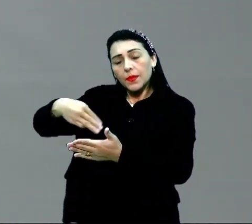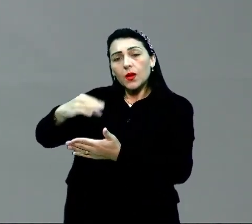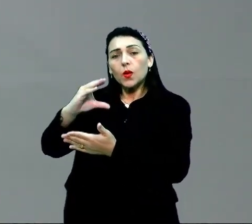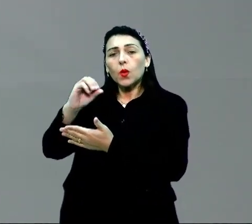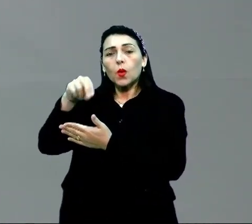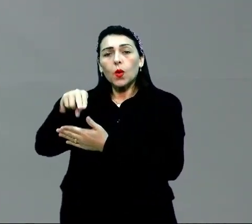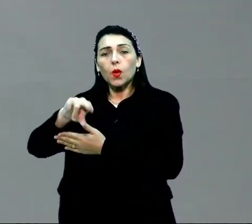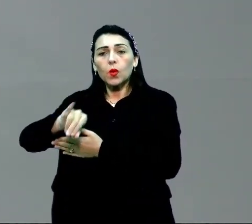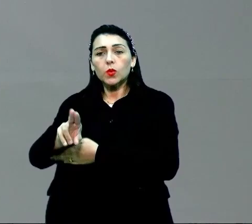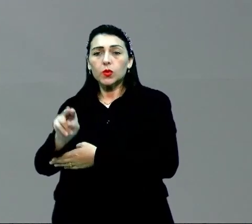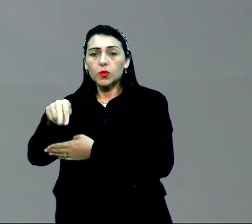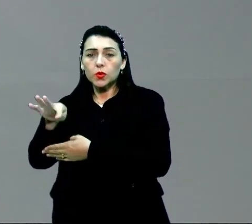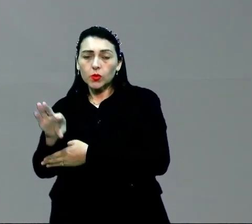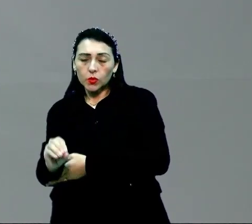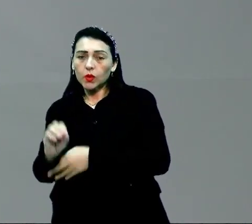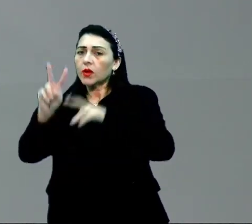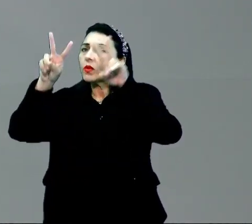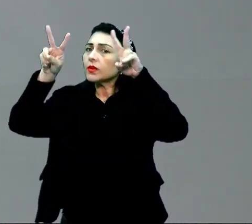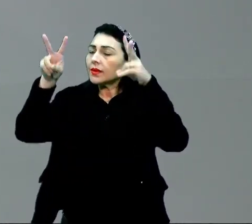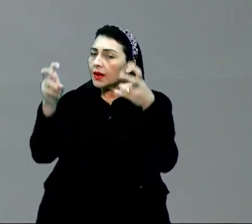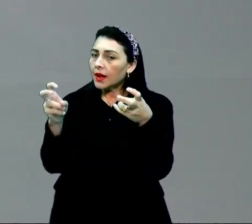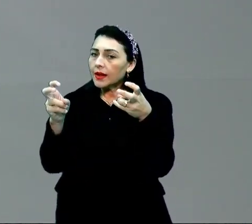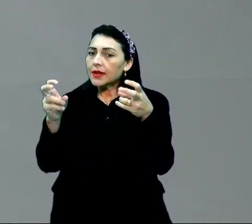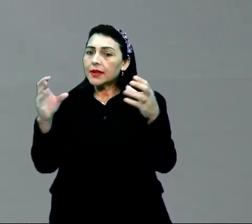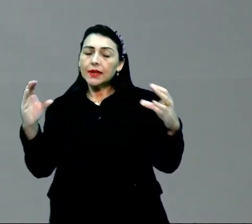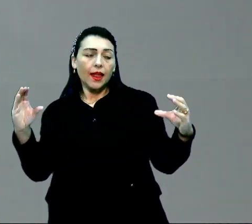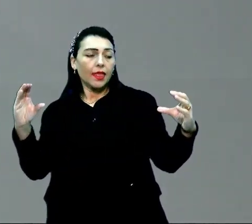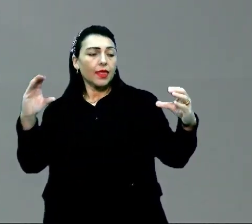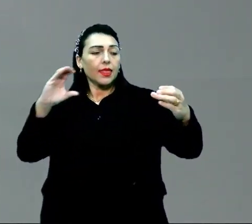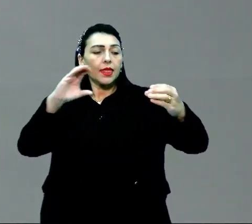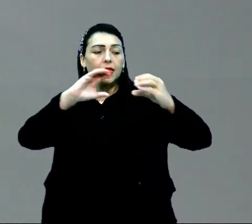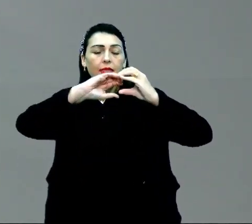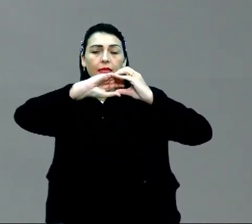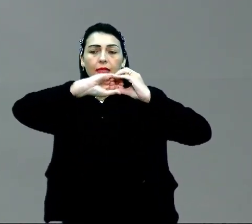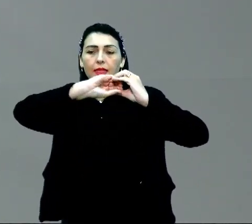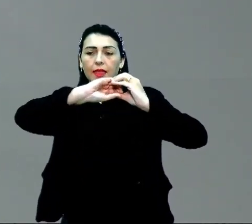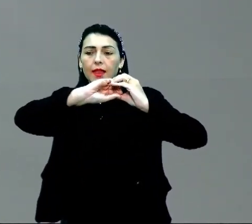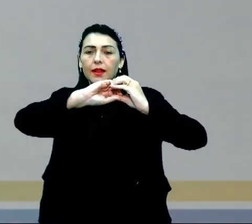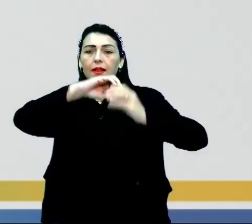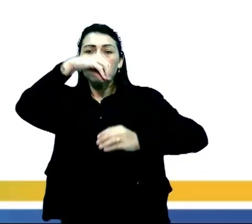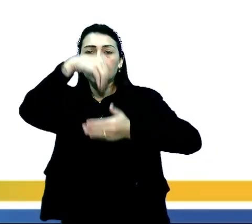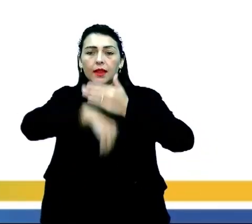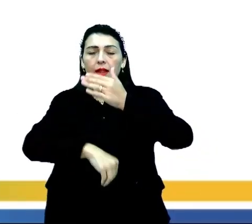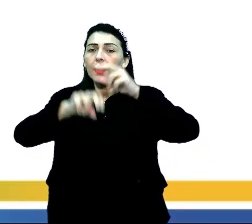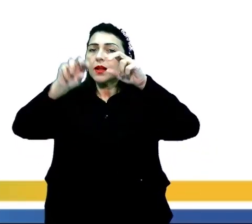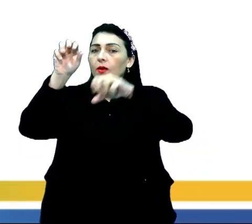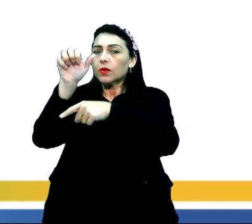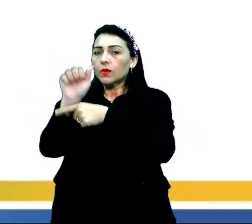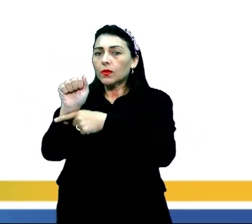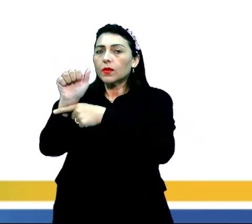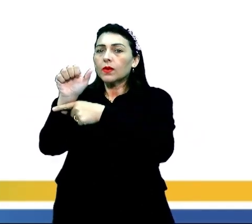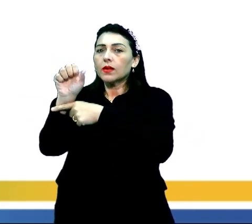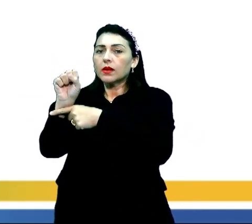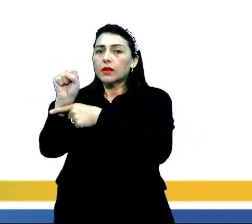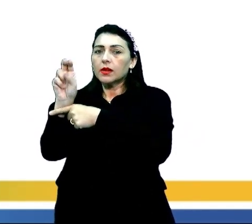conjuntos, e aí eu coloquei que o tema está contido dentro do assunto.